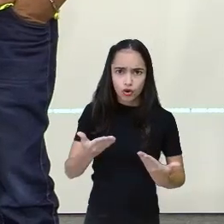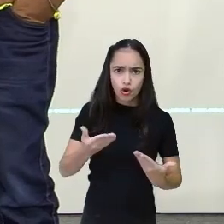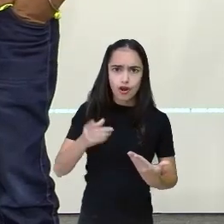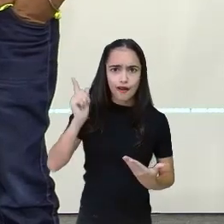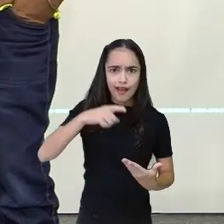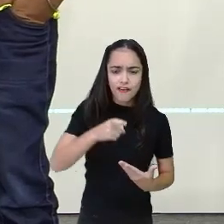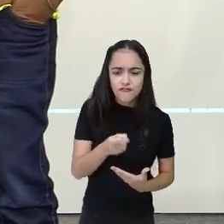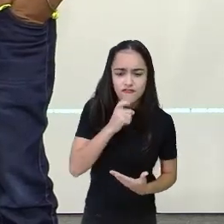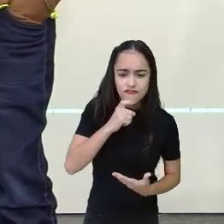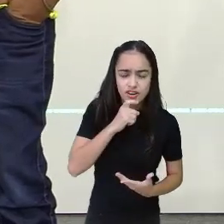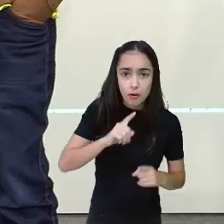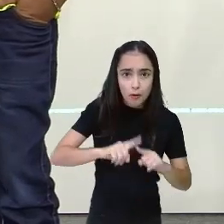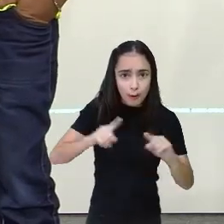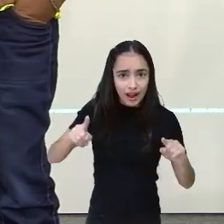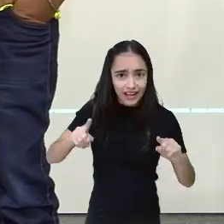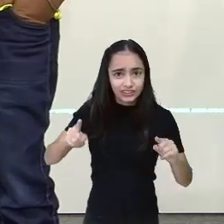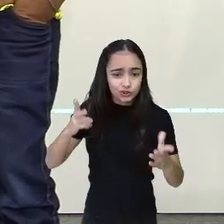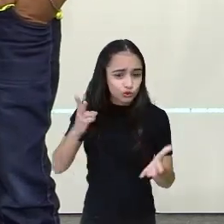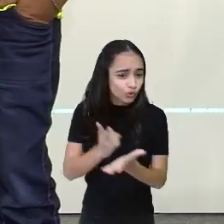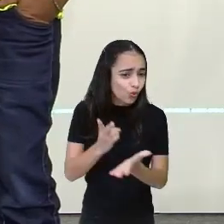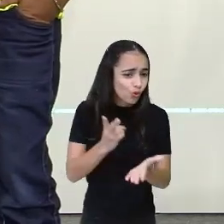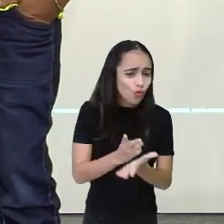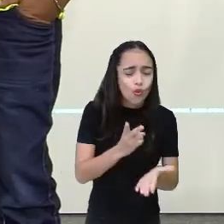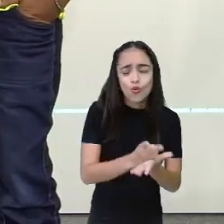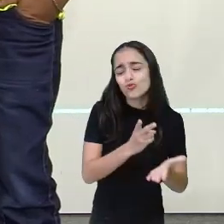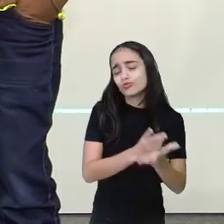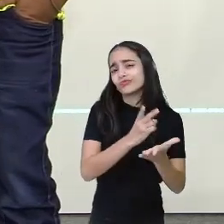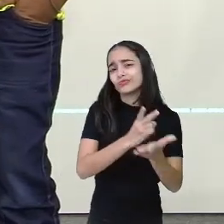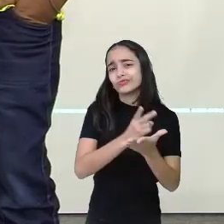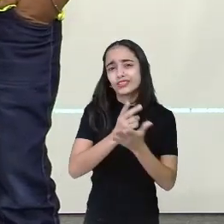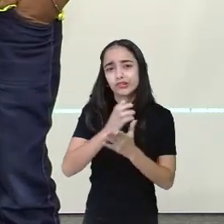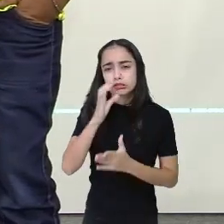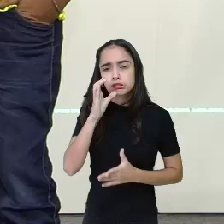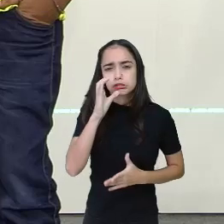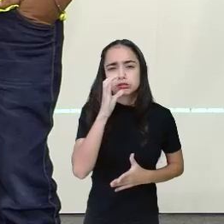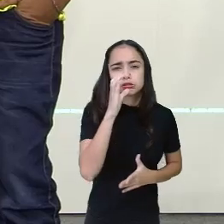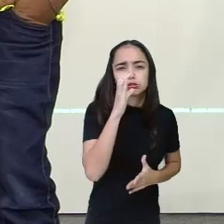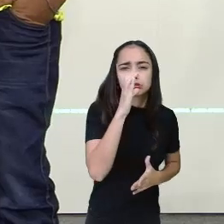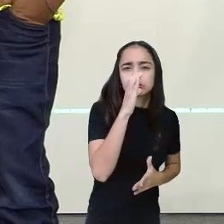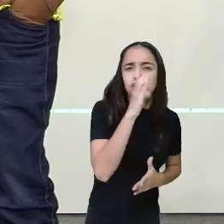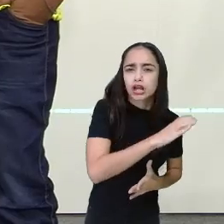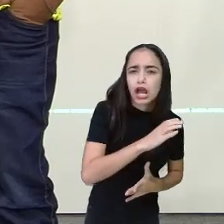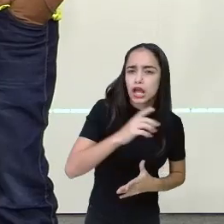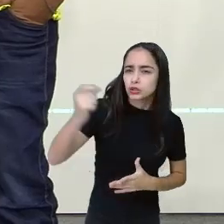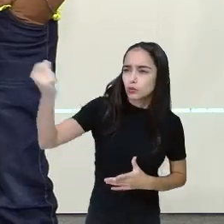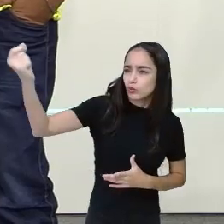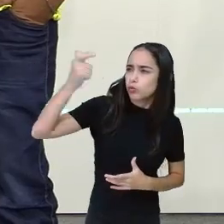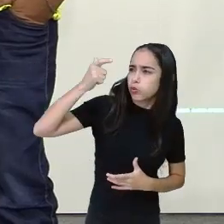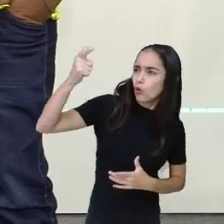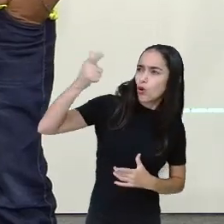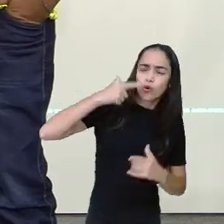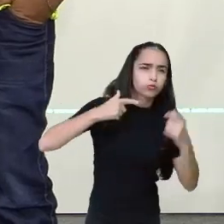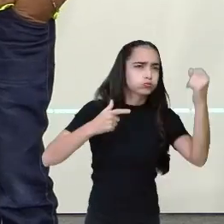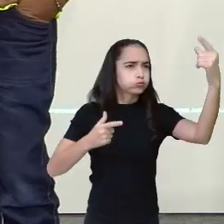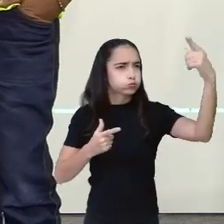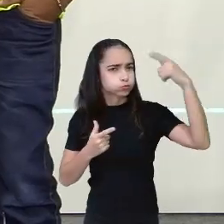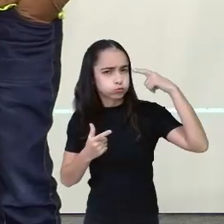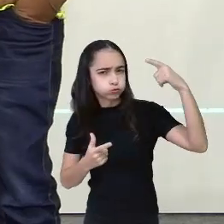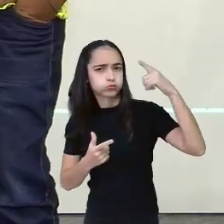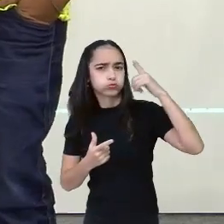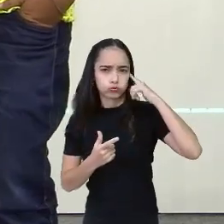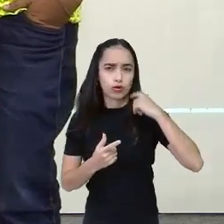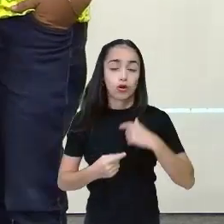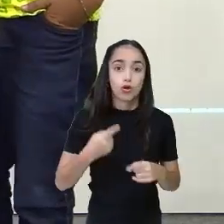lá, né? A cidade da Copa tem muitos ar-condicionado no meio da rua. No meio da rua, Os Jonaci? estádios